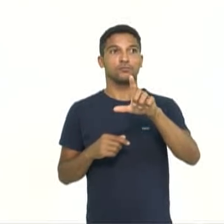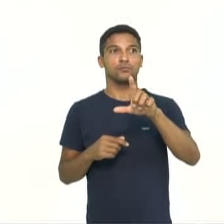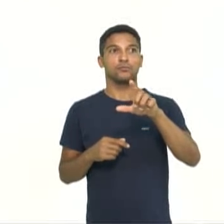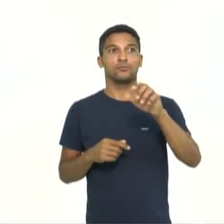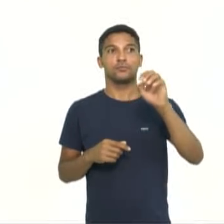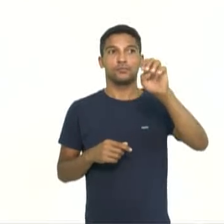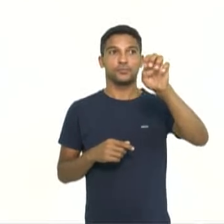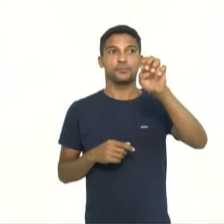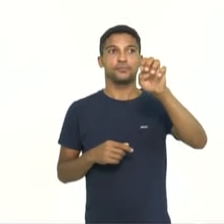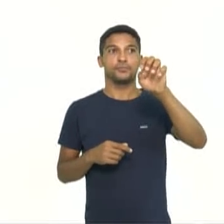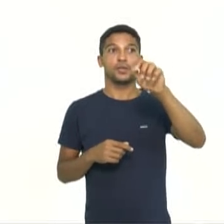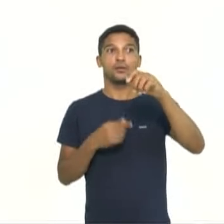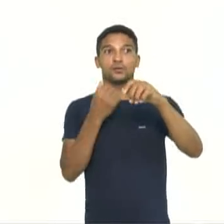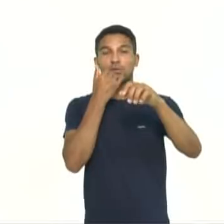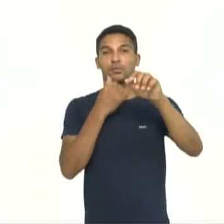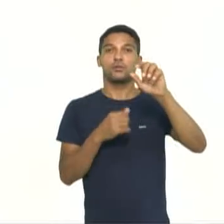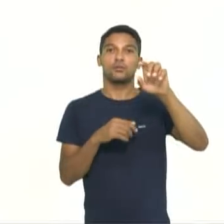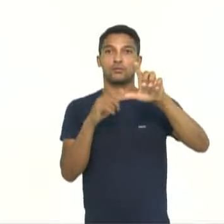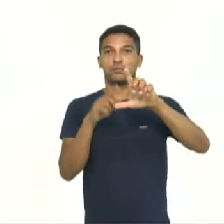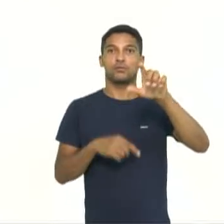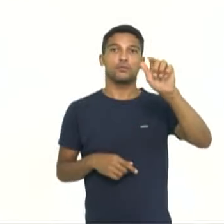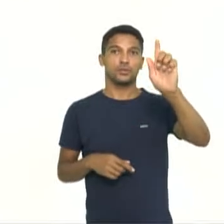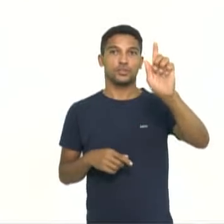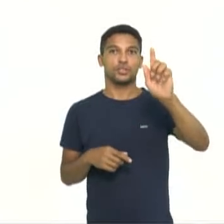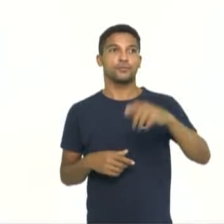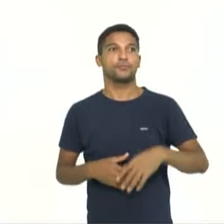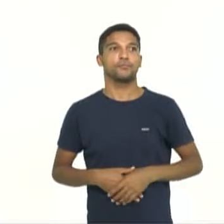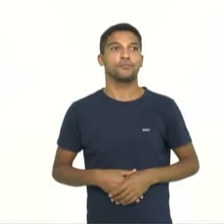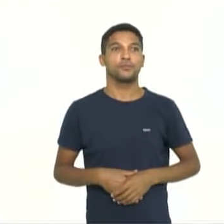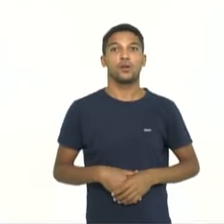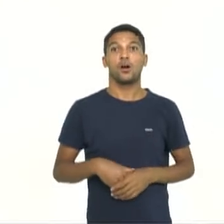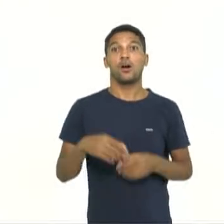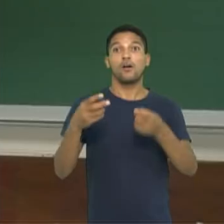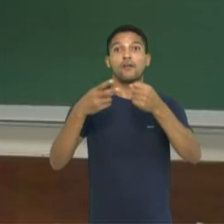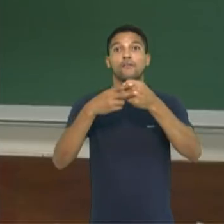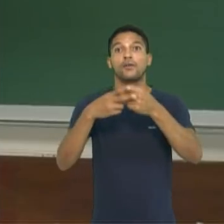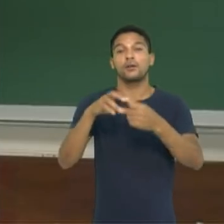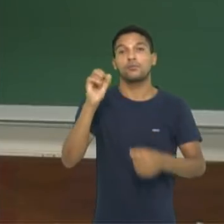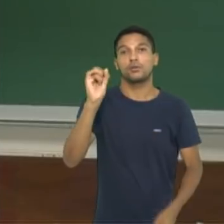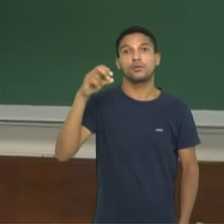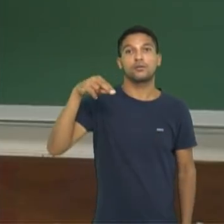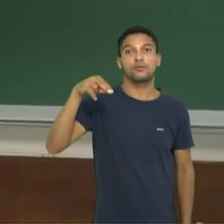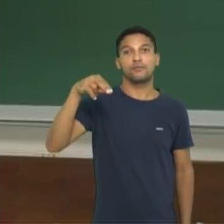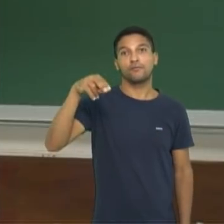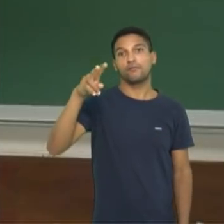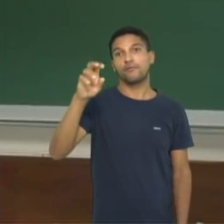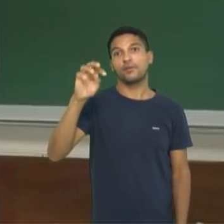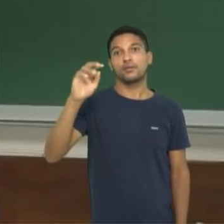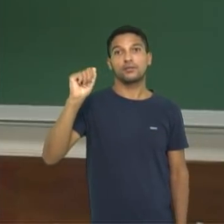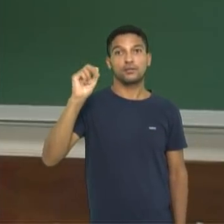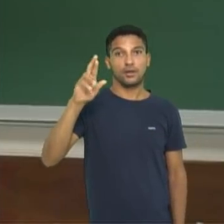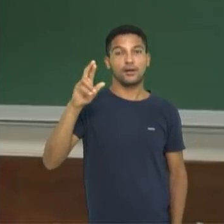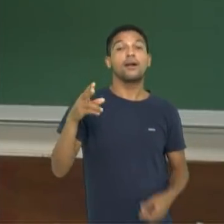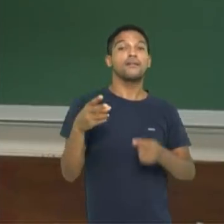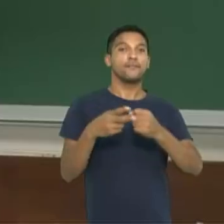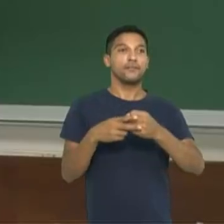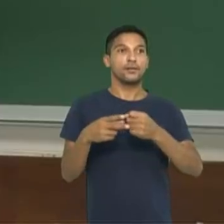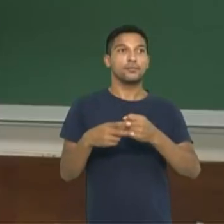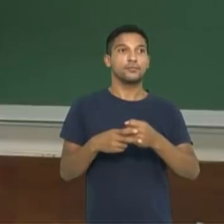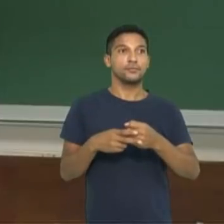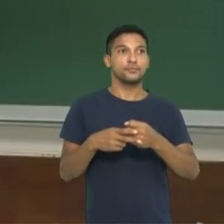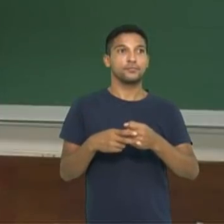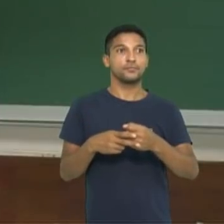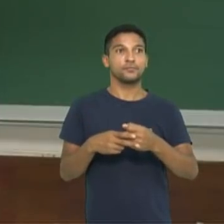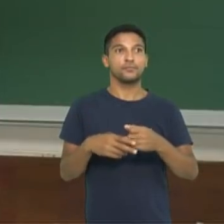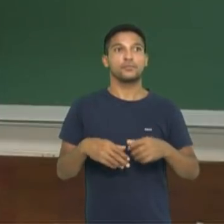Né? Professora, desculpar não é verbo? Sim, desculpar é verbo, mas, gente, observem que nessa frase, quando ele diz assim,